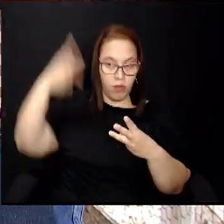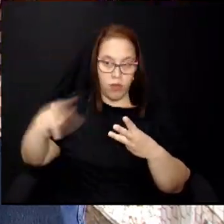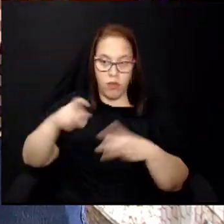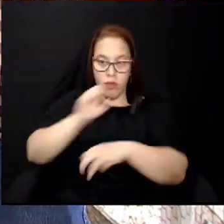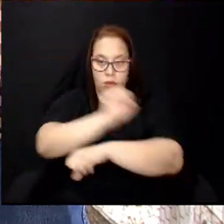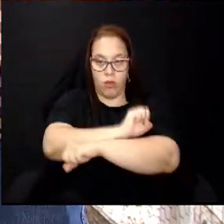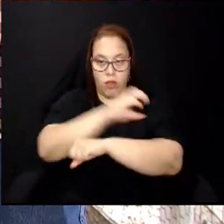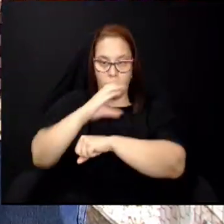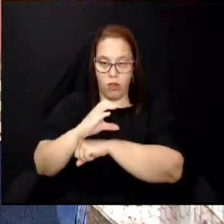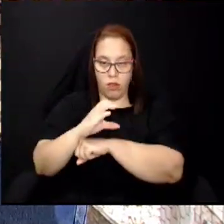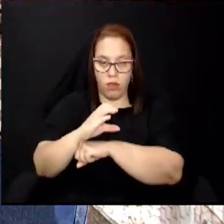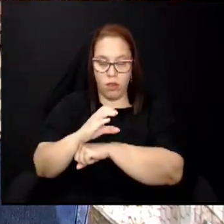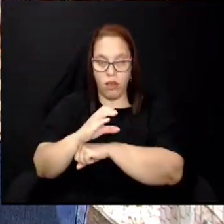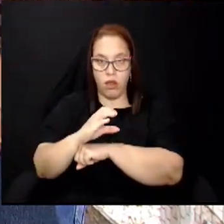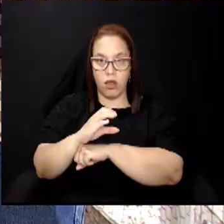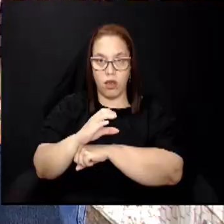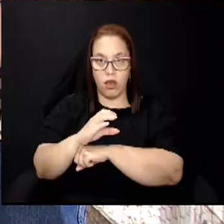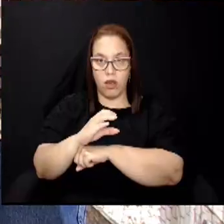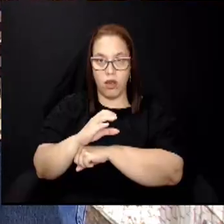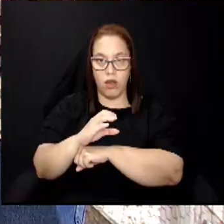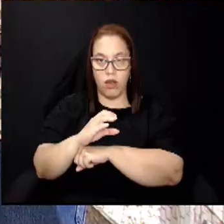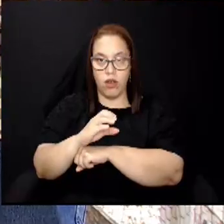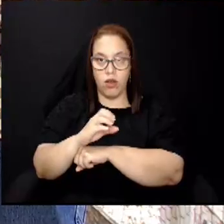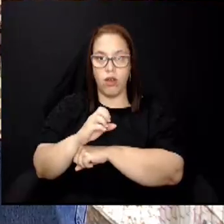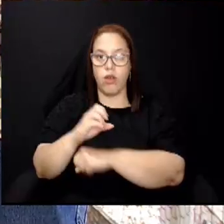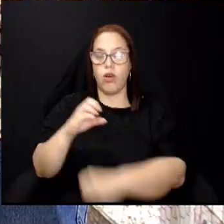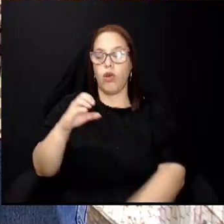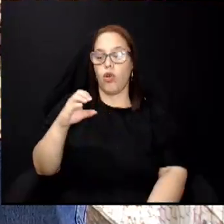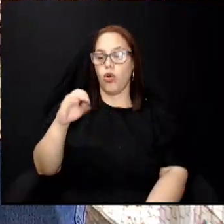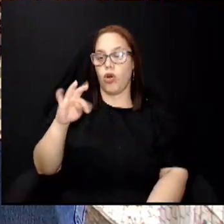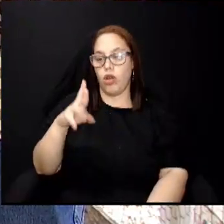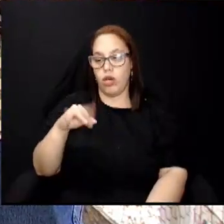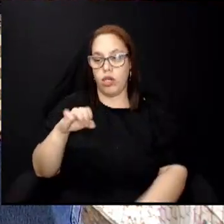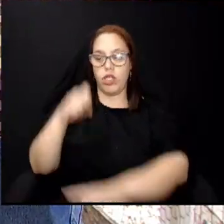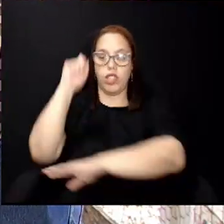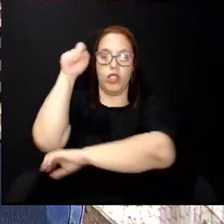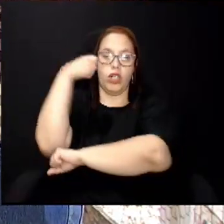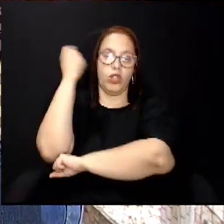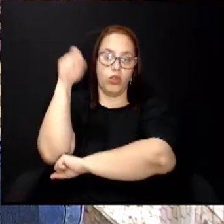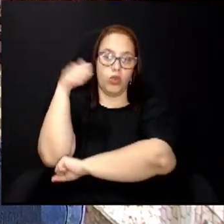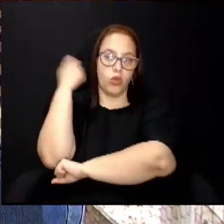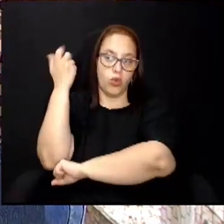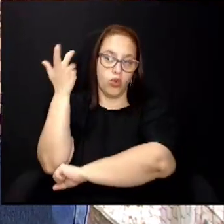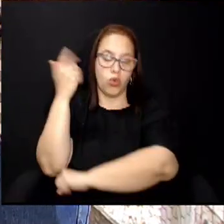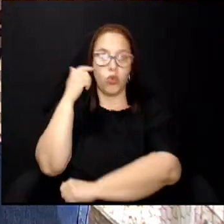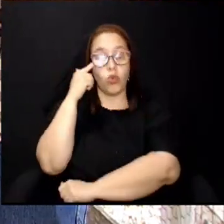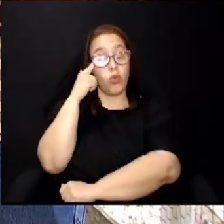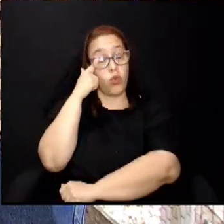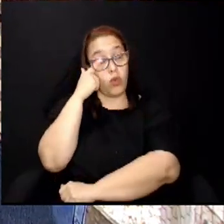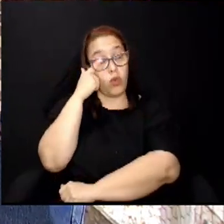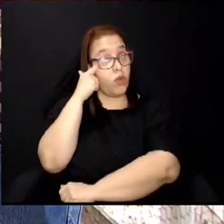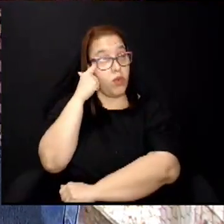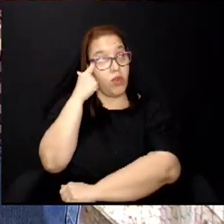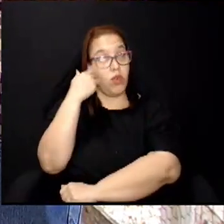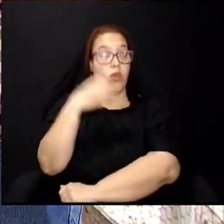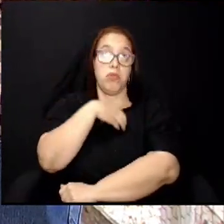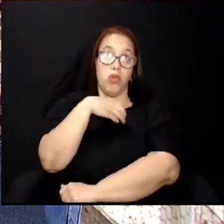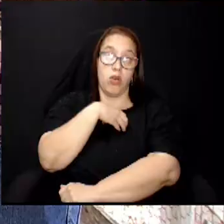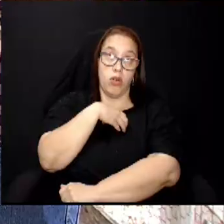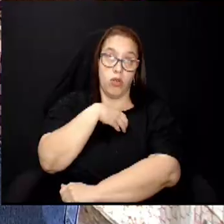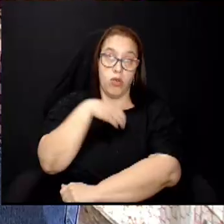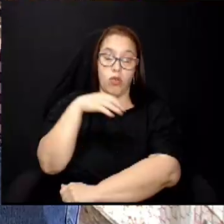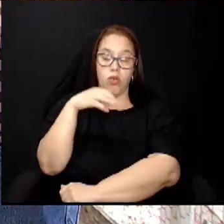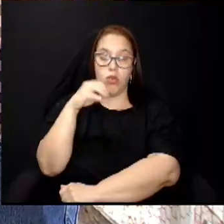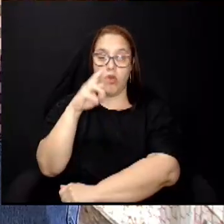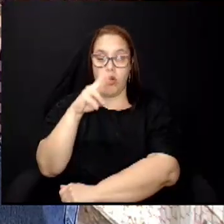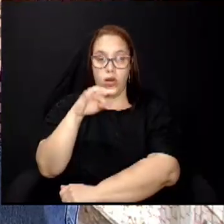corte mais Rio Grande do Sul, Centro-Oeste, a gente tem bastante oportunidade, Bahia também, parte de bovino de corte, tem algumas áreas importantes